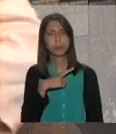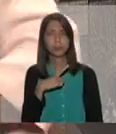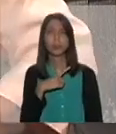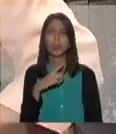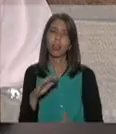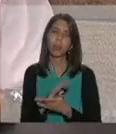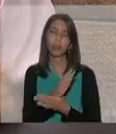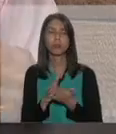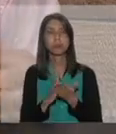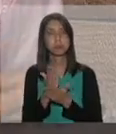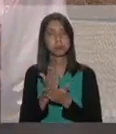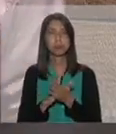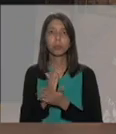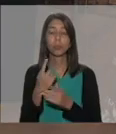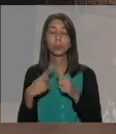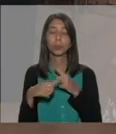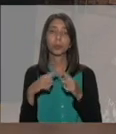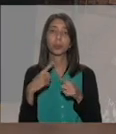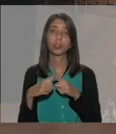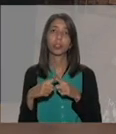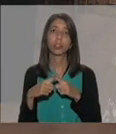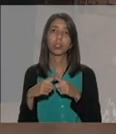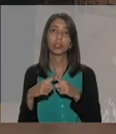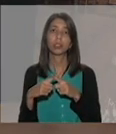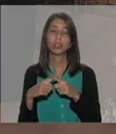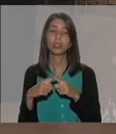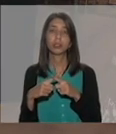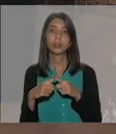não desistir? Tive alguns incômodos